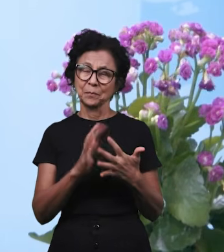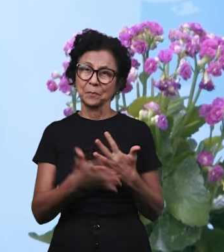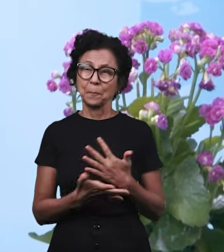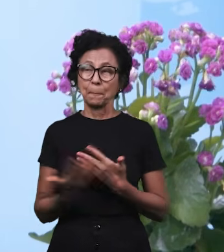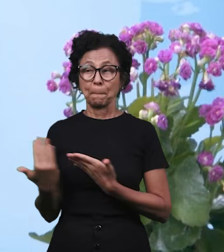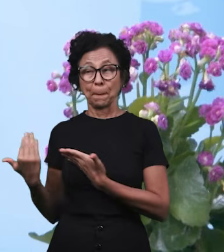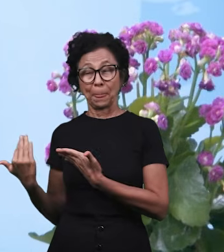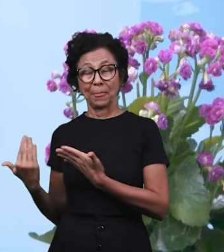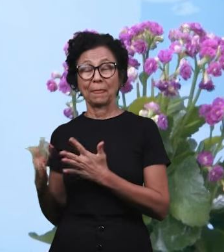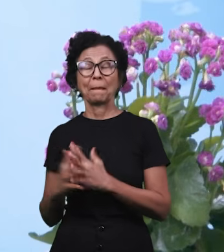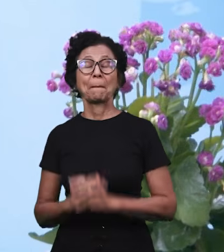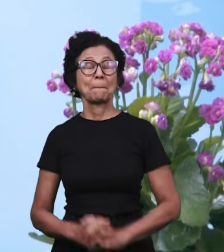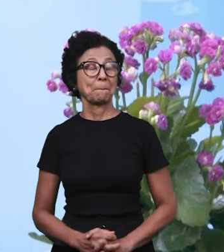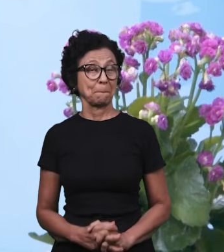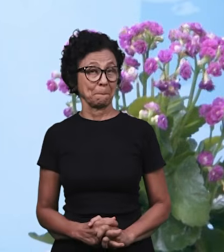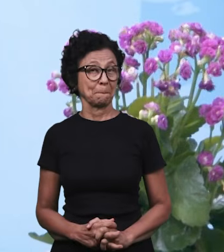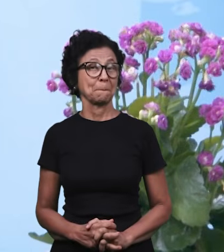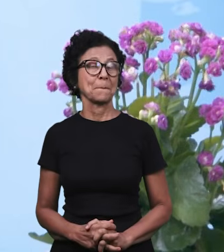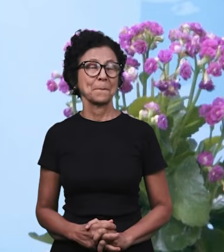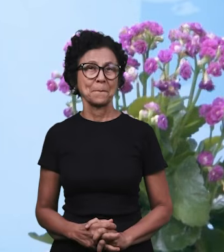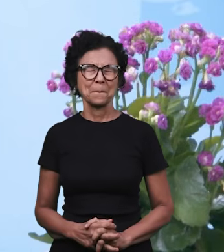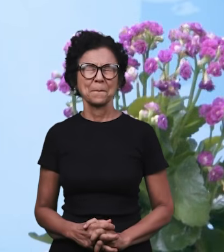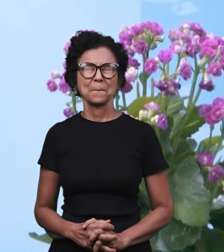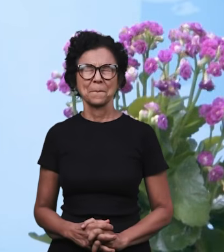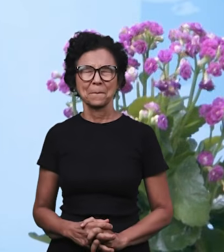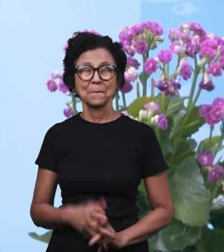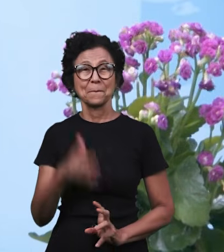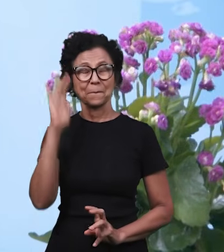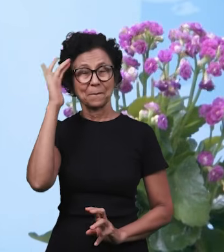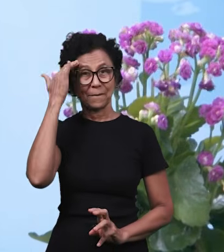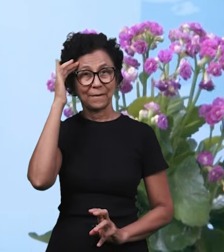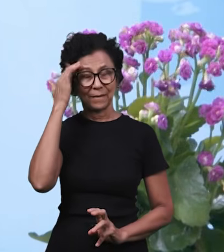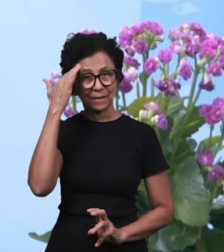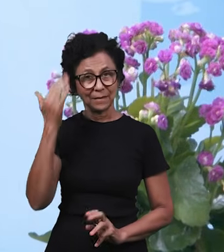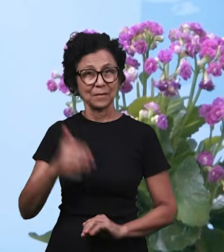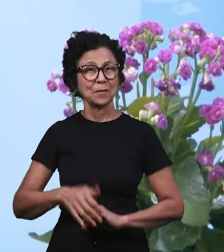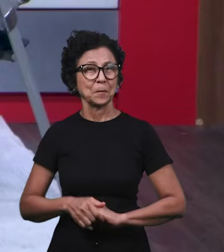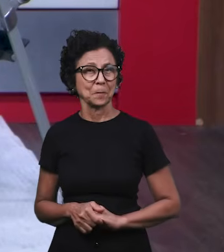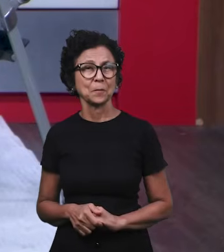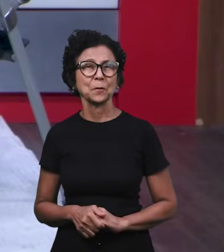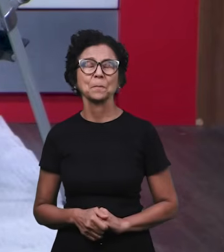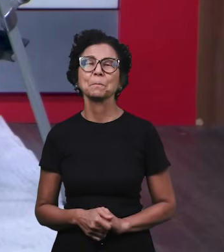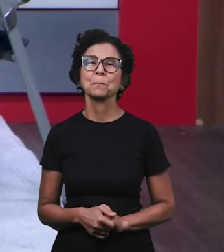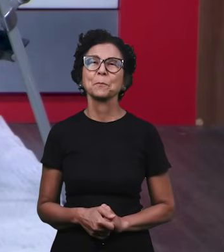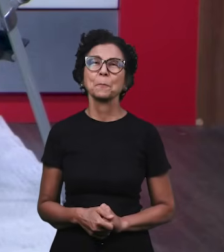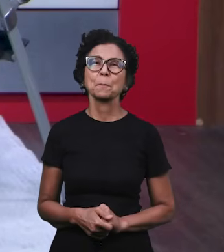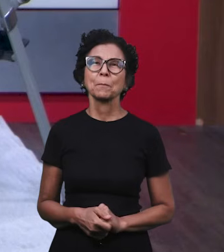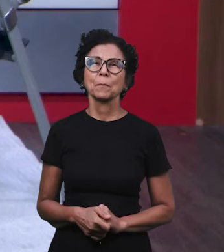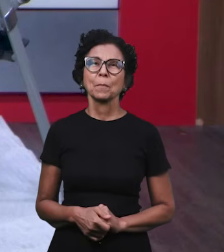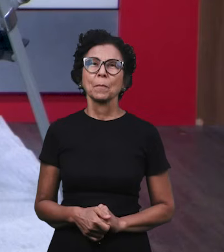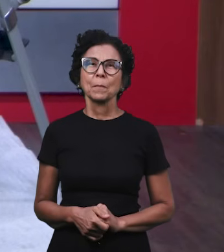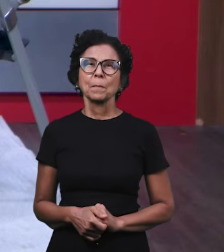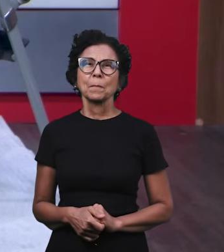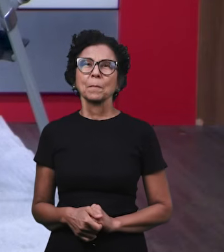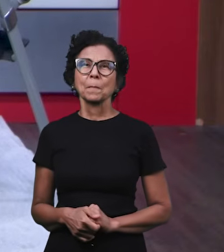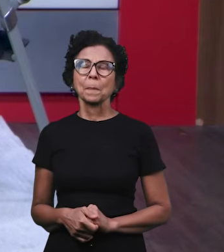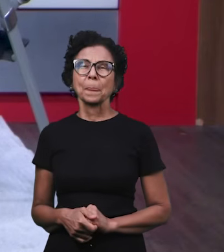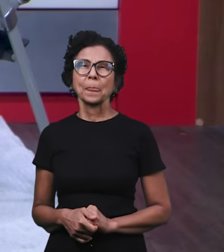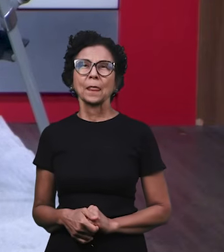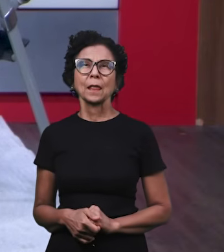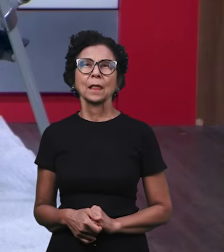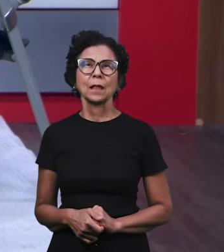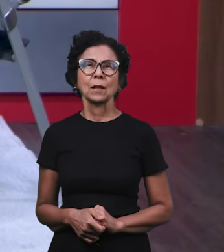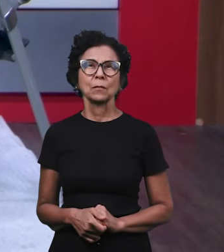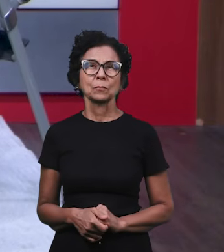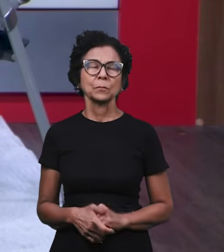Viu como gerou um novo texto? Exatamente. Mas com o entendido e com o visual para o estudo poder entender melhor. Que fica, resume,